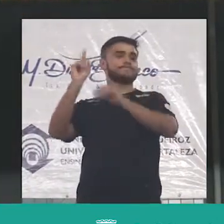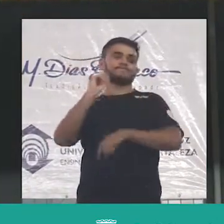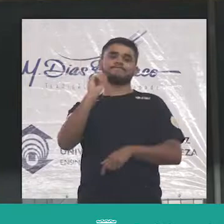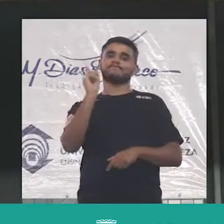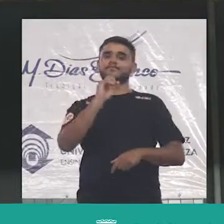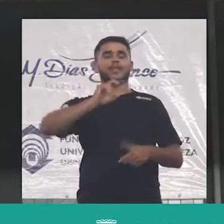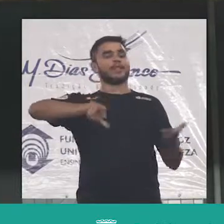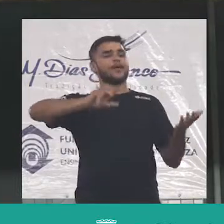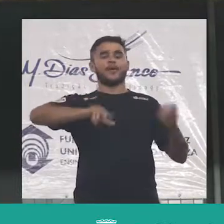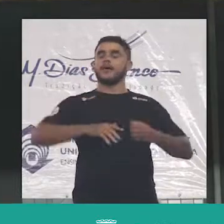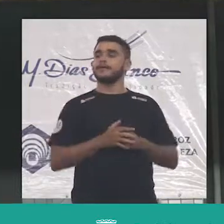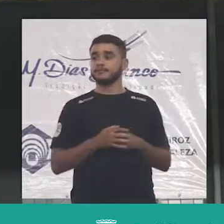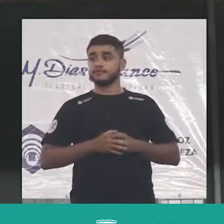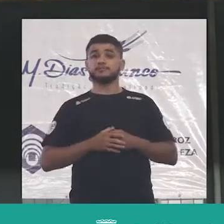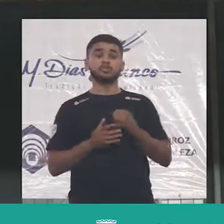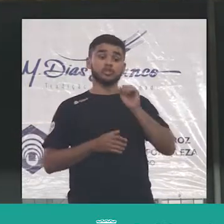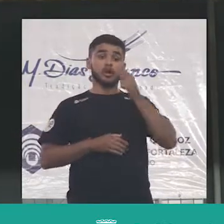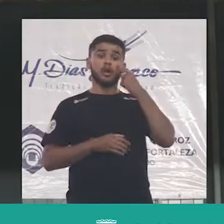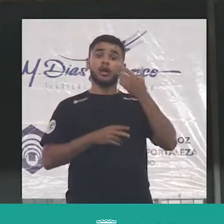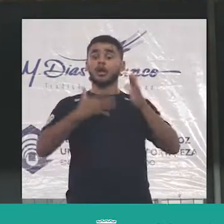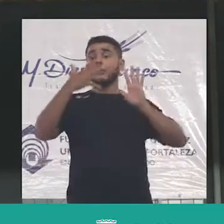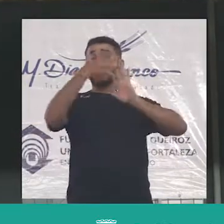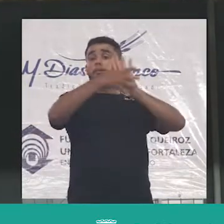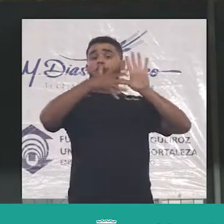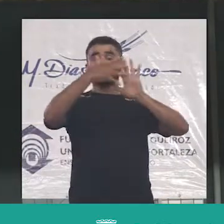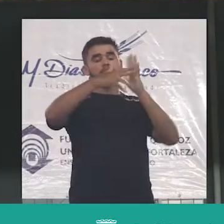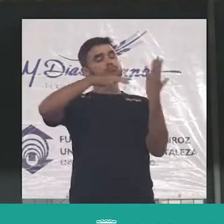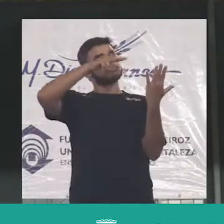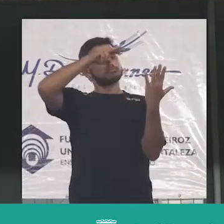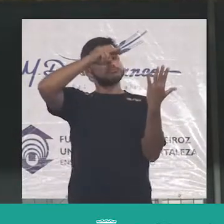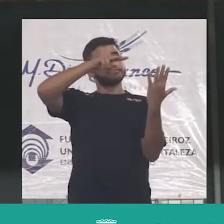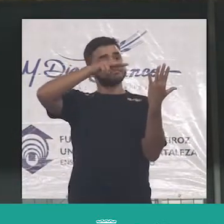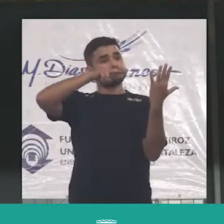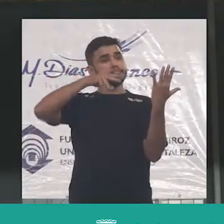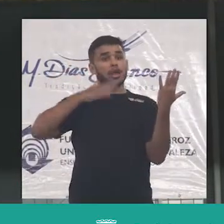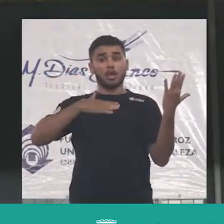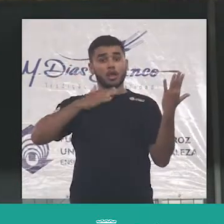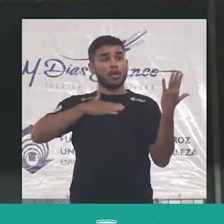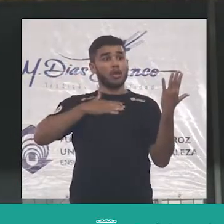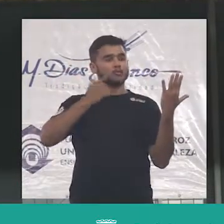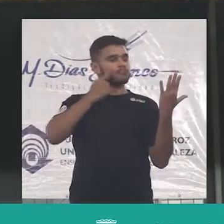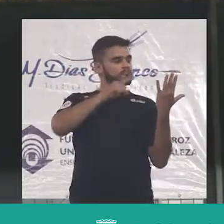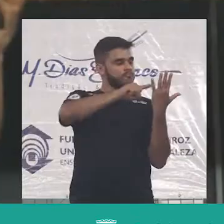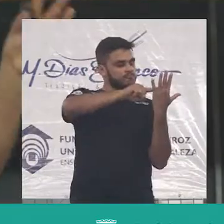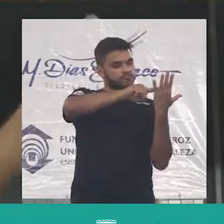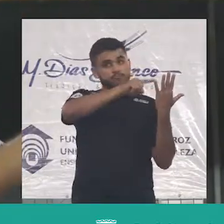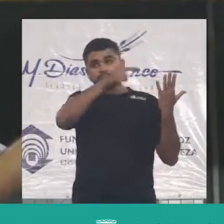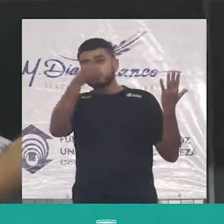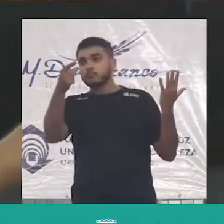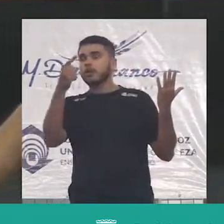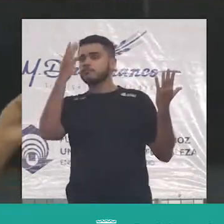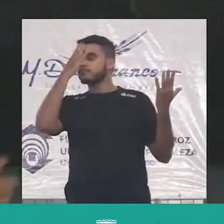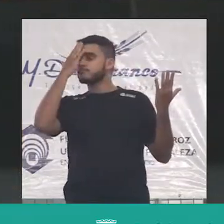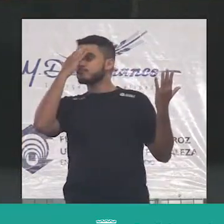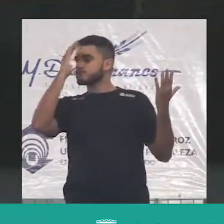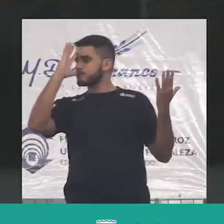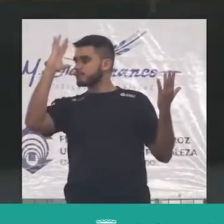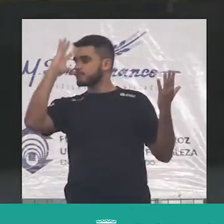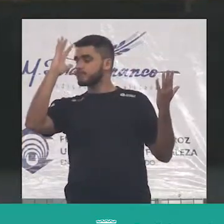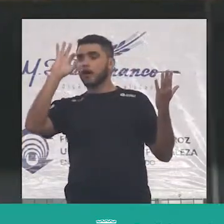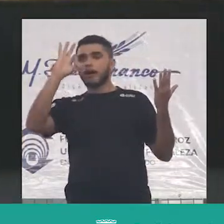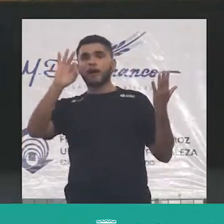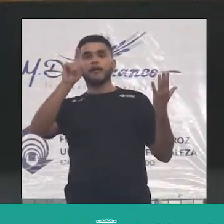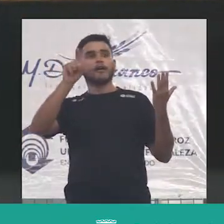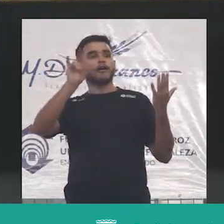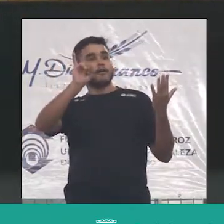texto. E ele quer que você pegue esse texto e consiga traduzir esse texto em uma figura. Só que para